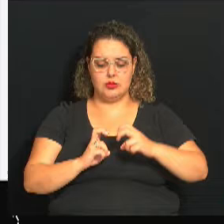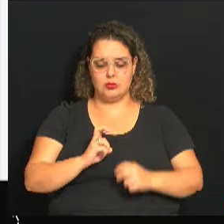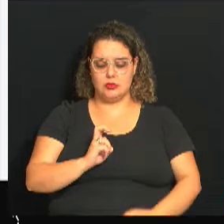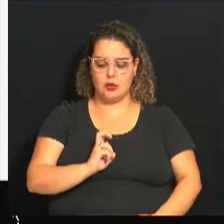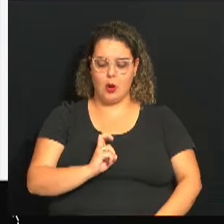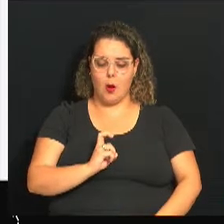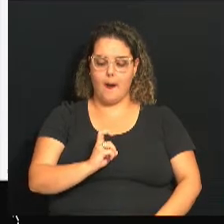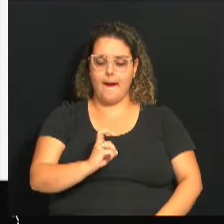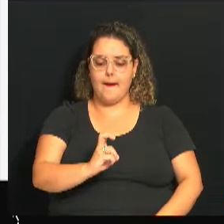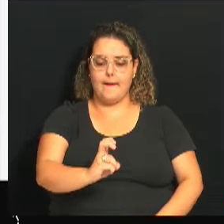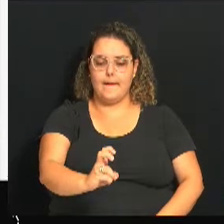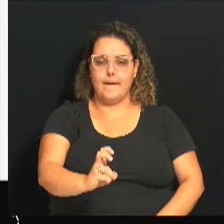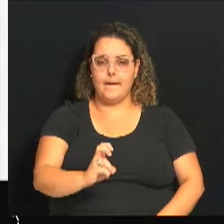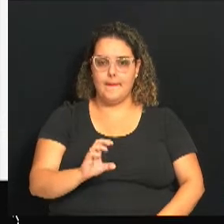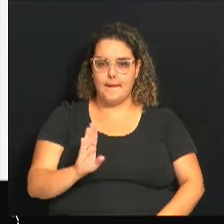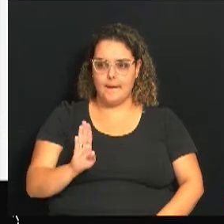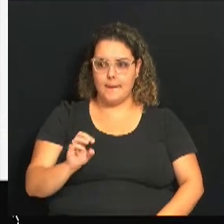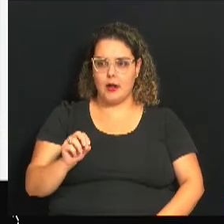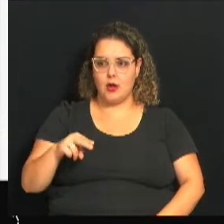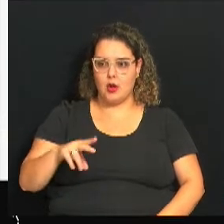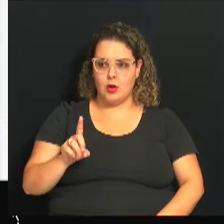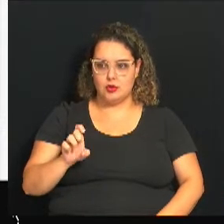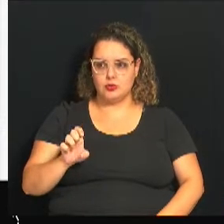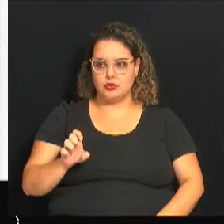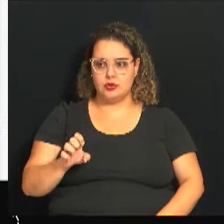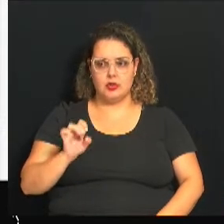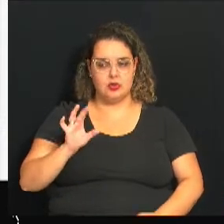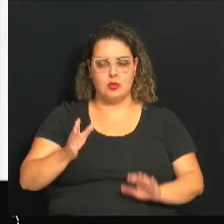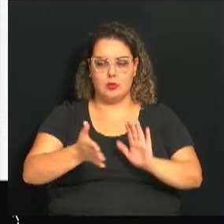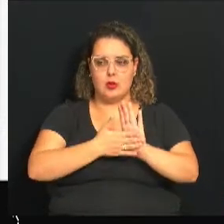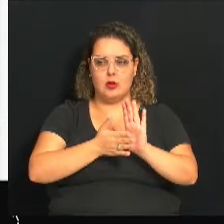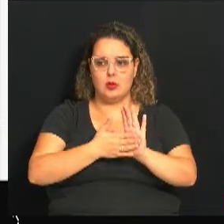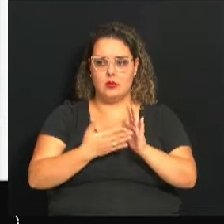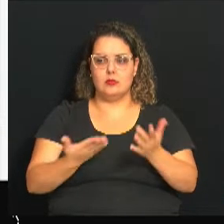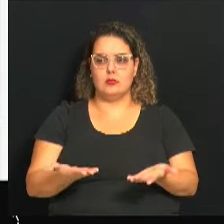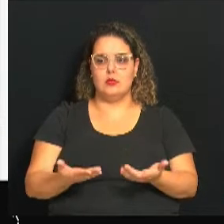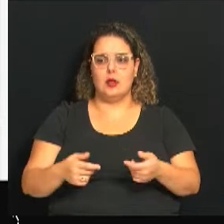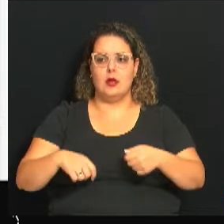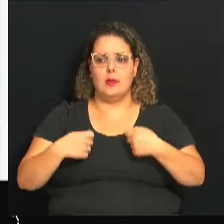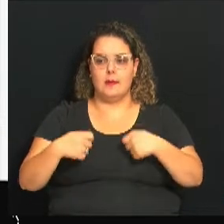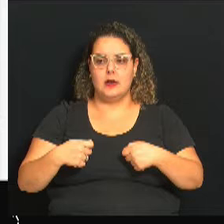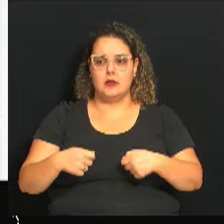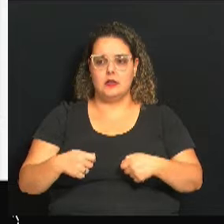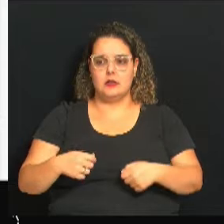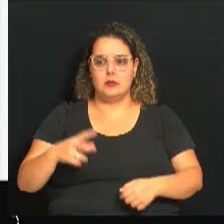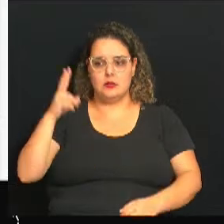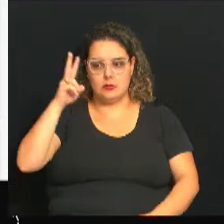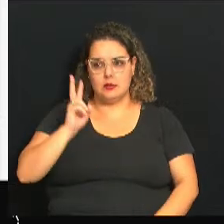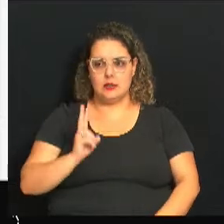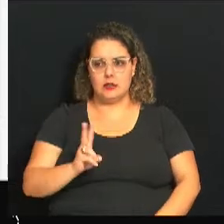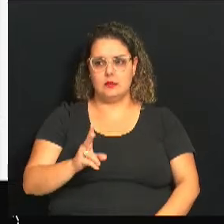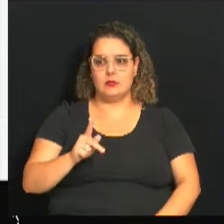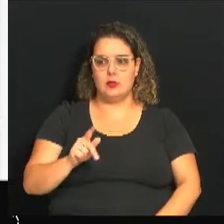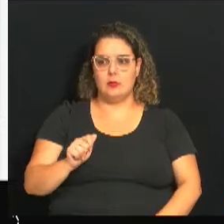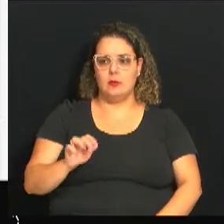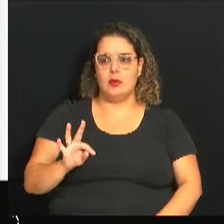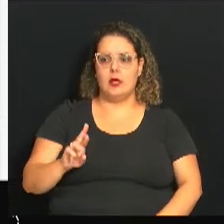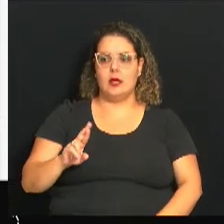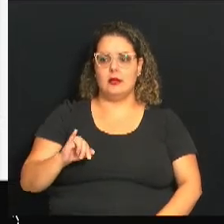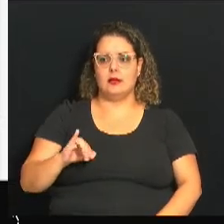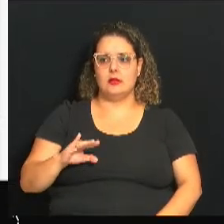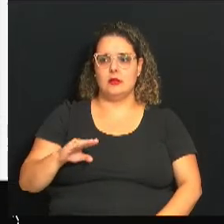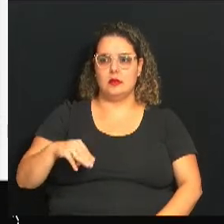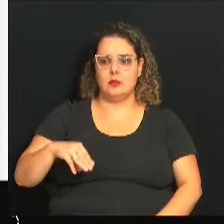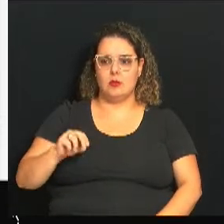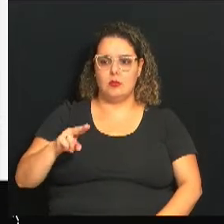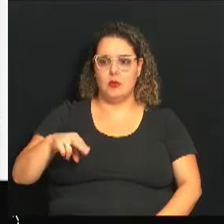para debruçar, mas não podemos esquecer do patrimônio, da ativação econômica, deste adensamento, acho que é importante, o